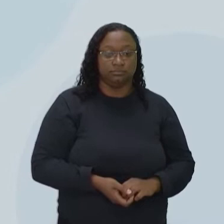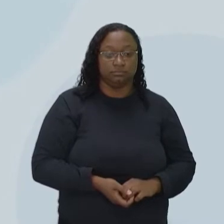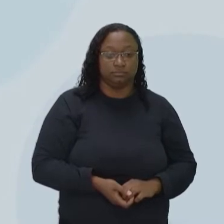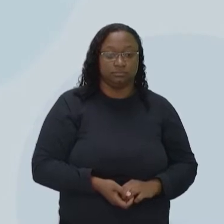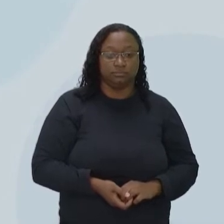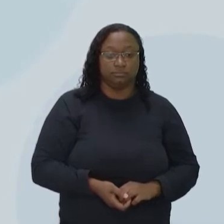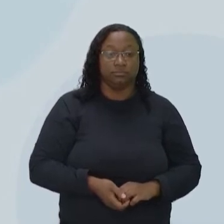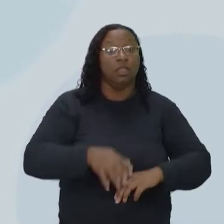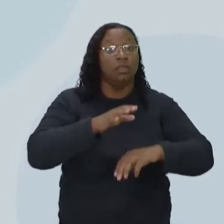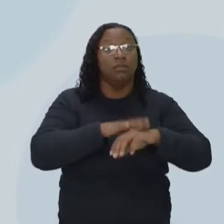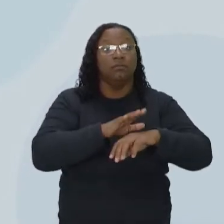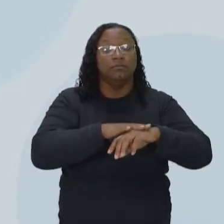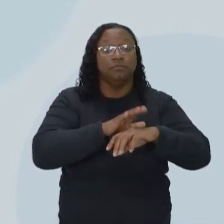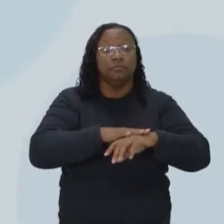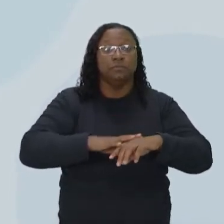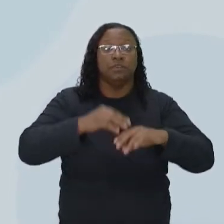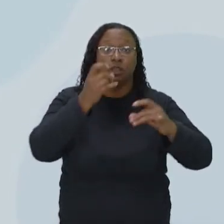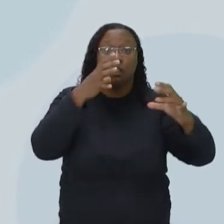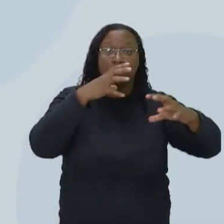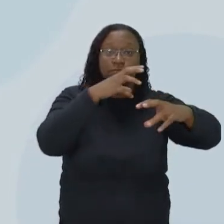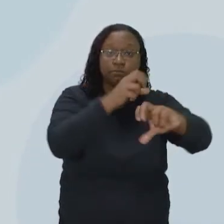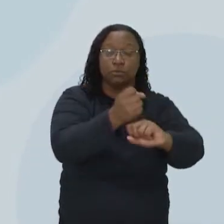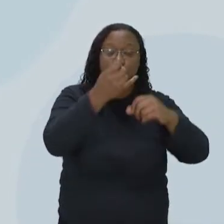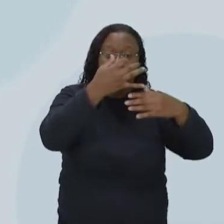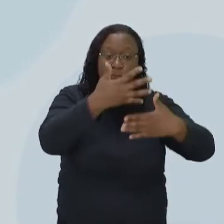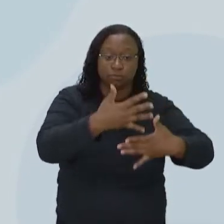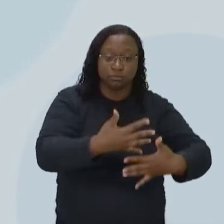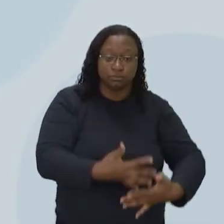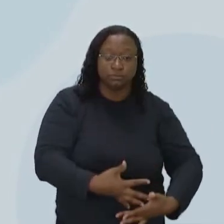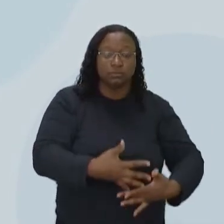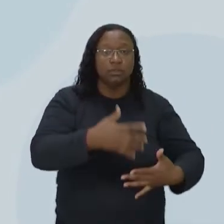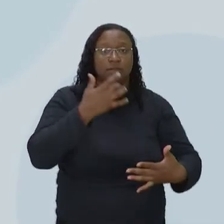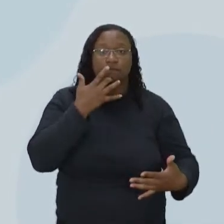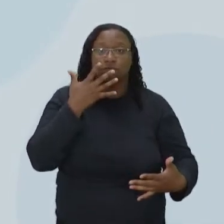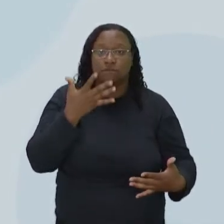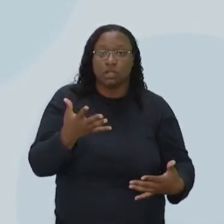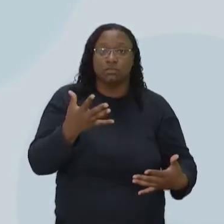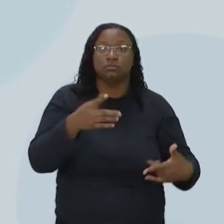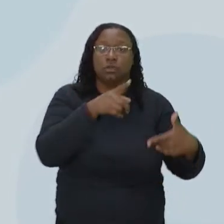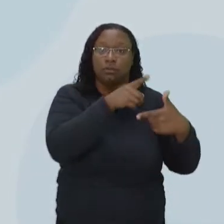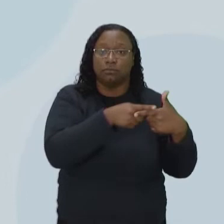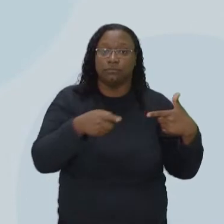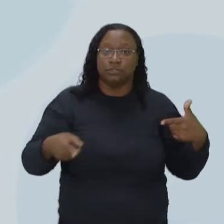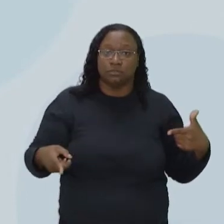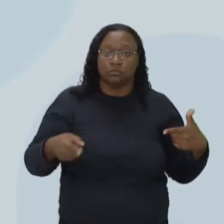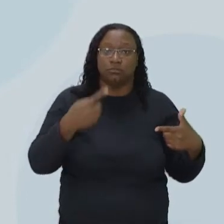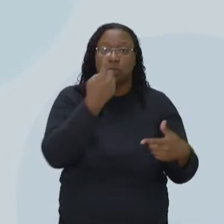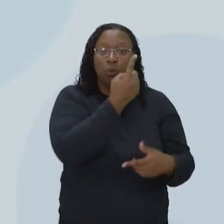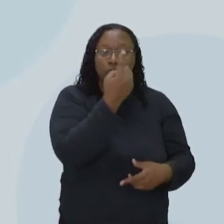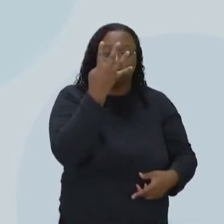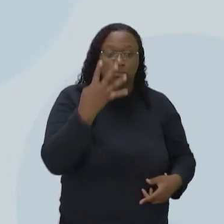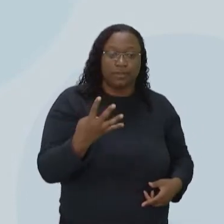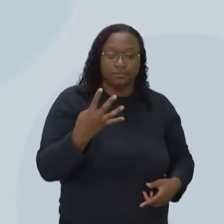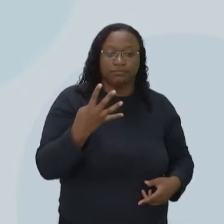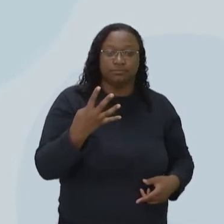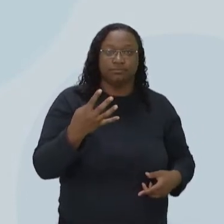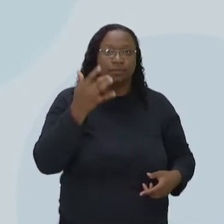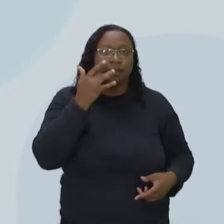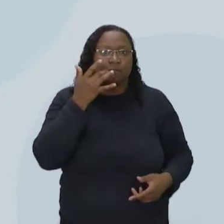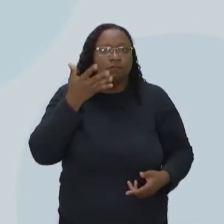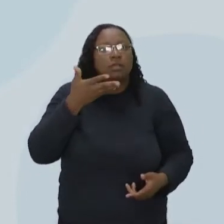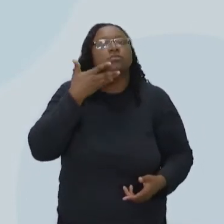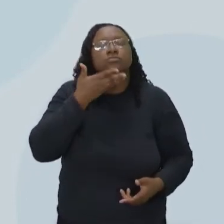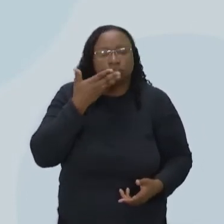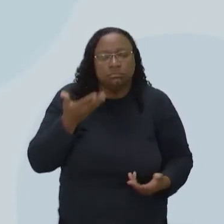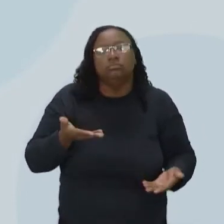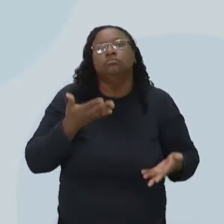2, que é 0,25, e trouxe para a fração para ficar simplificadão assim, ó, facilitando o meu cálculo. Você pode